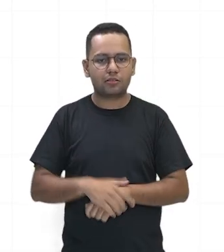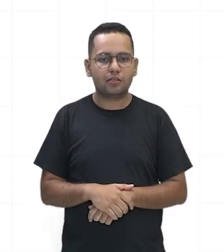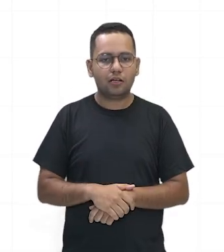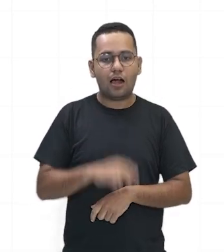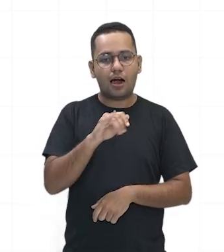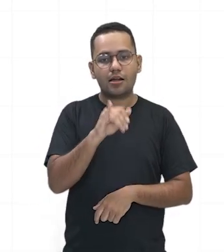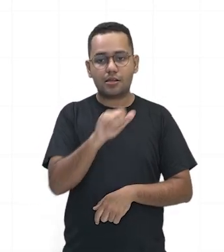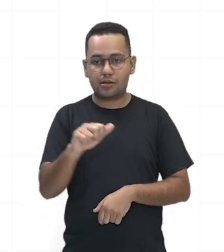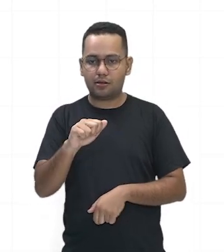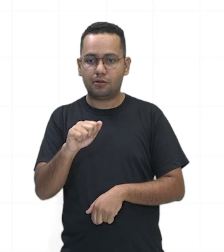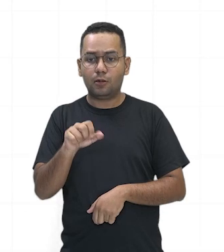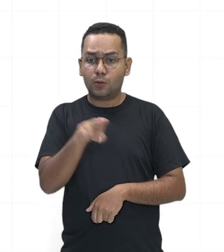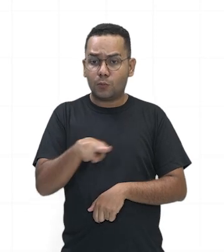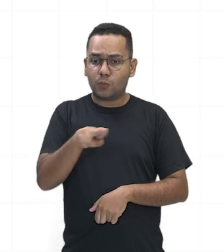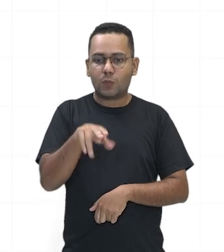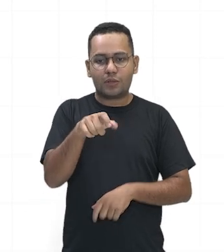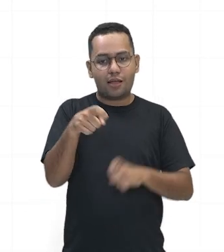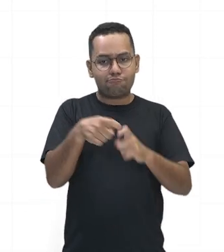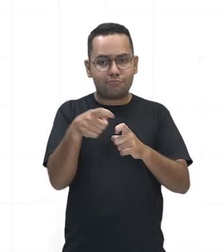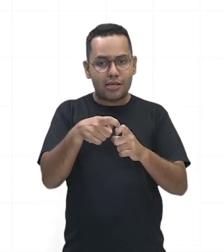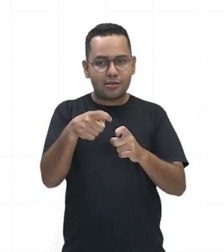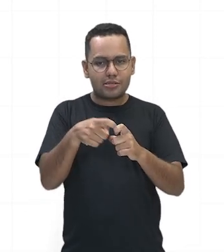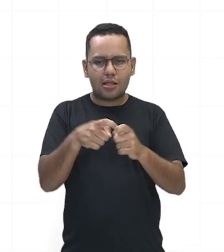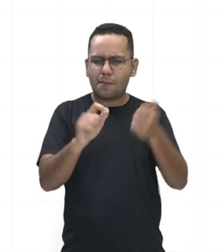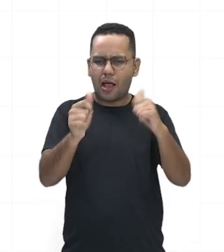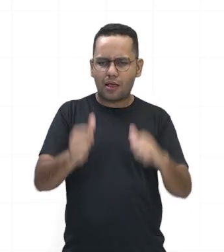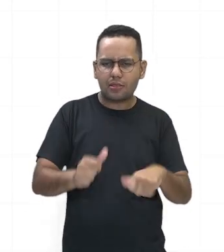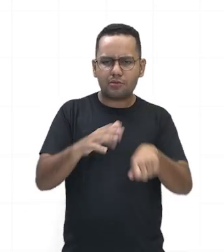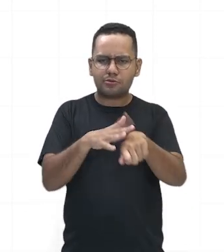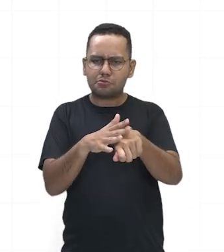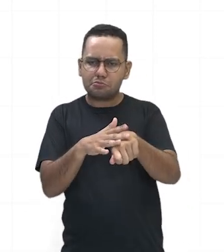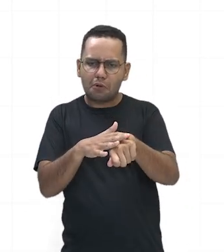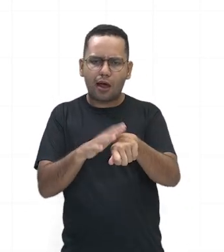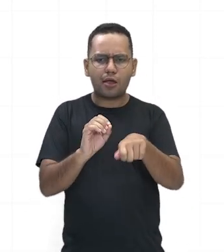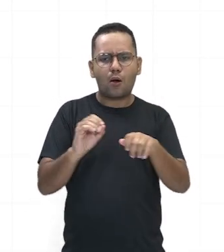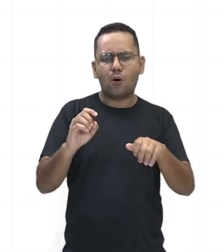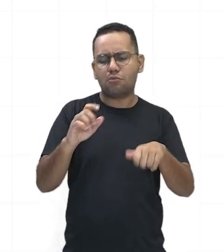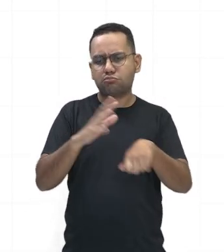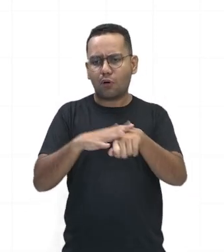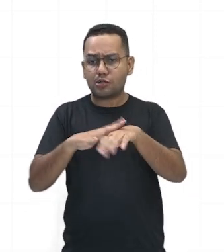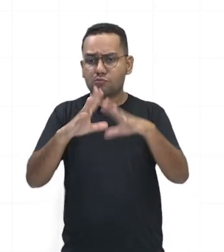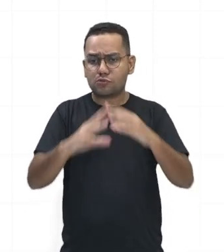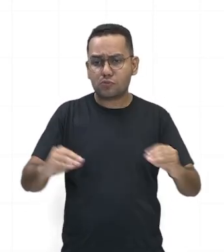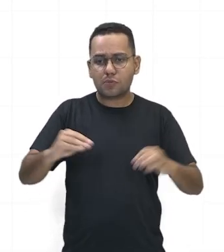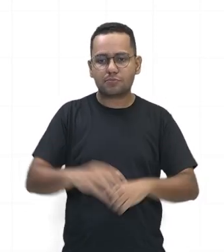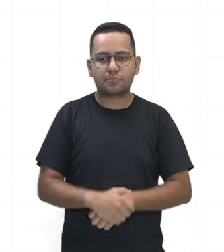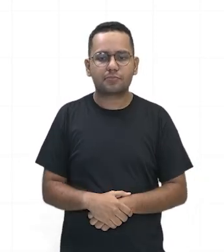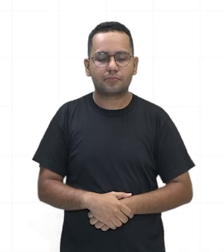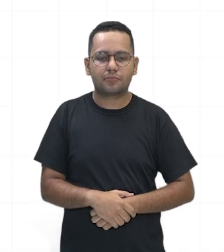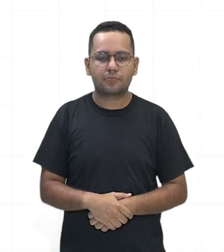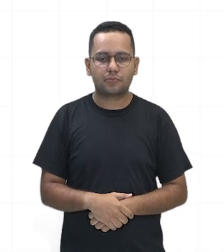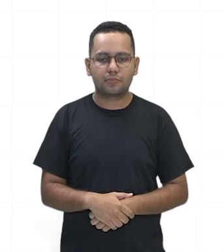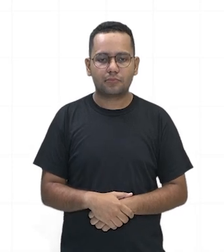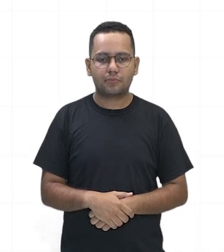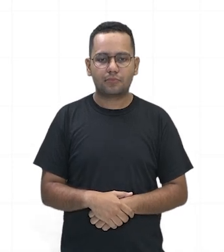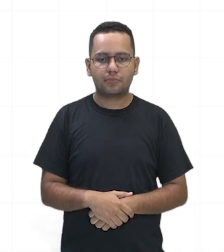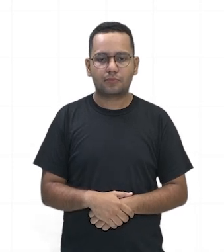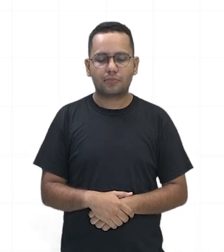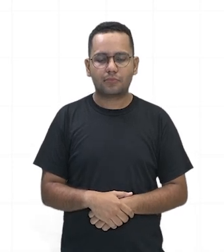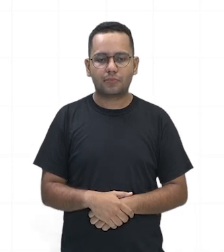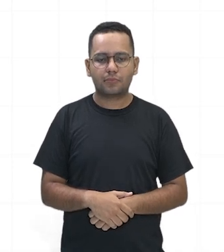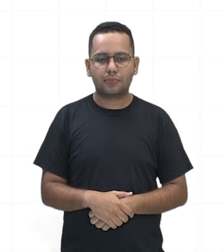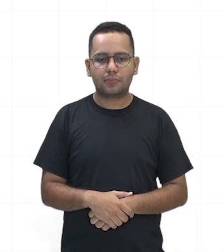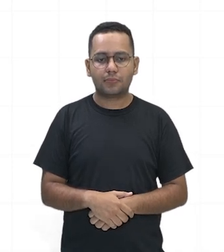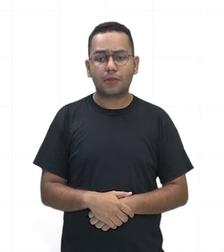na medicina, para diagnóstico, para tratamento. Isso levanta questões sobre qual é a responsabilidade em casos de